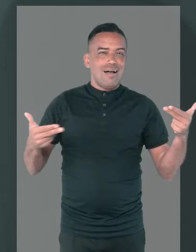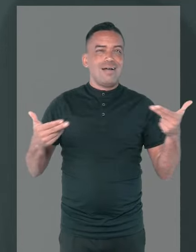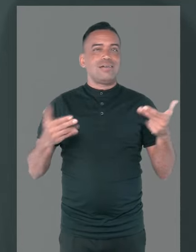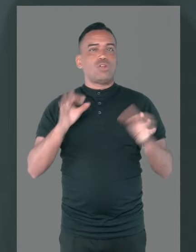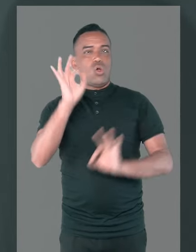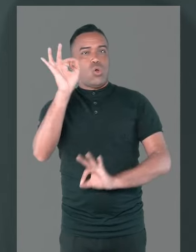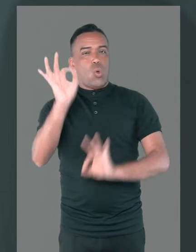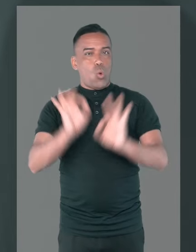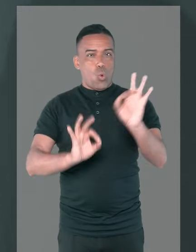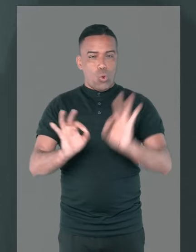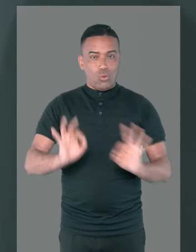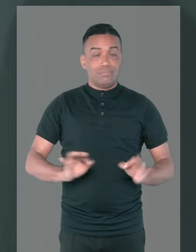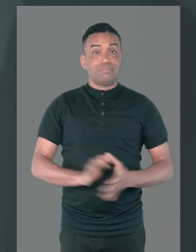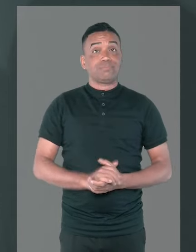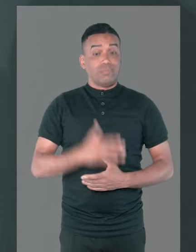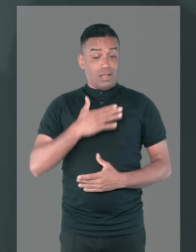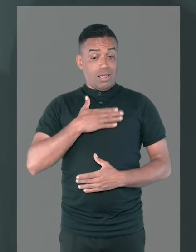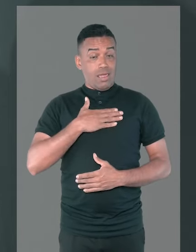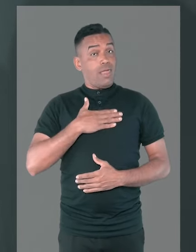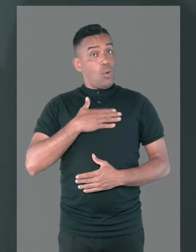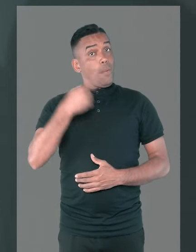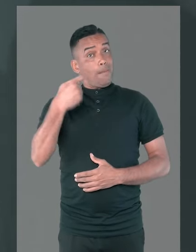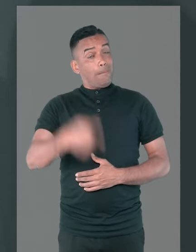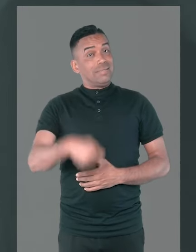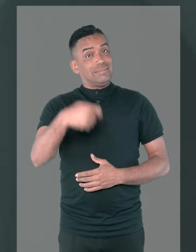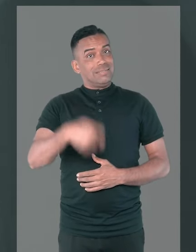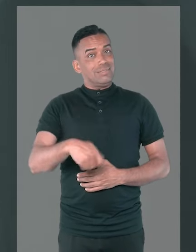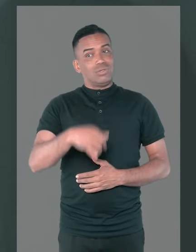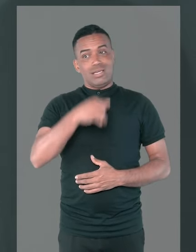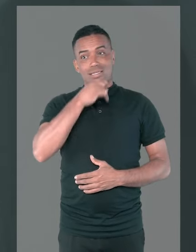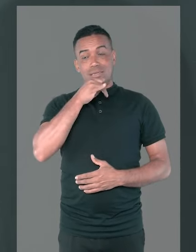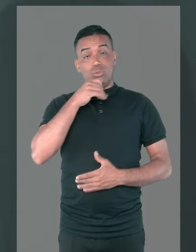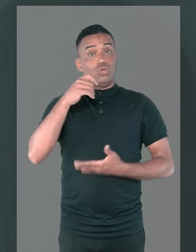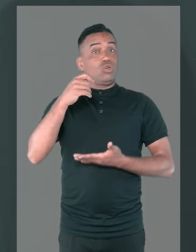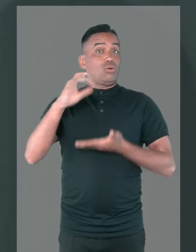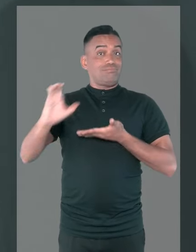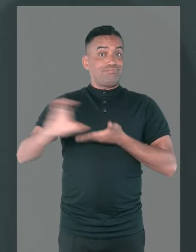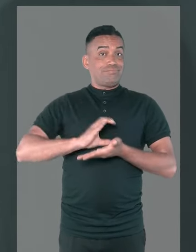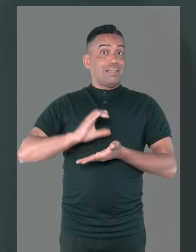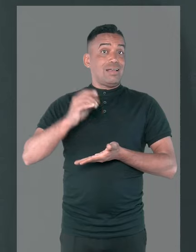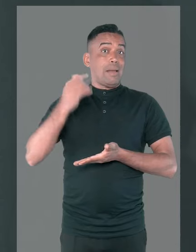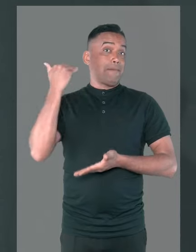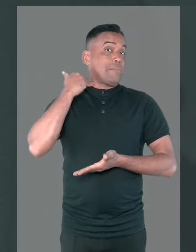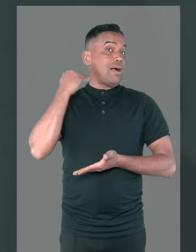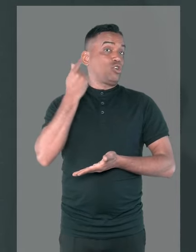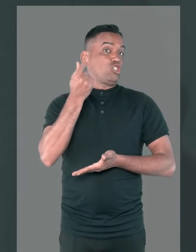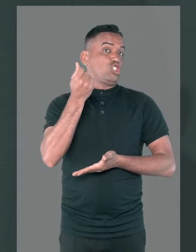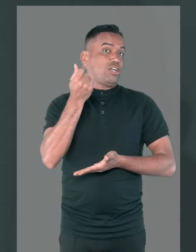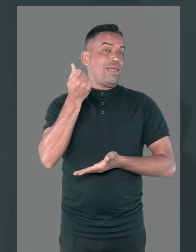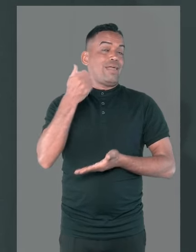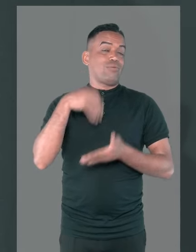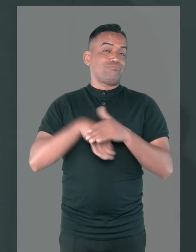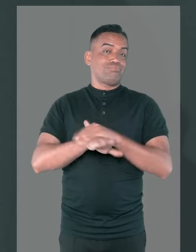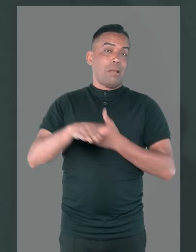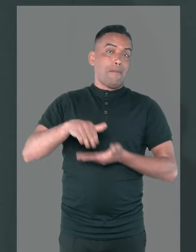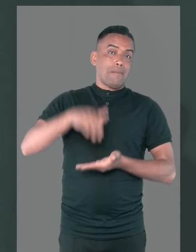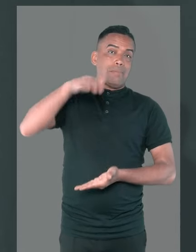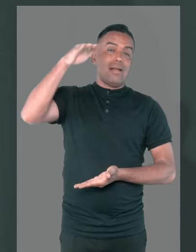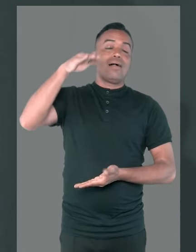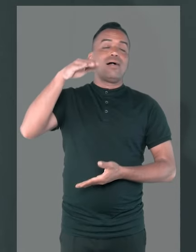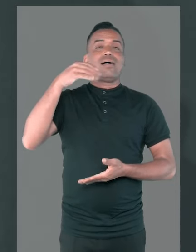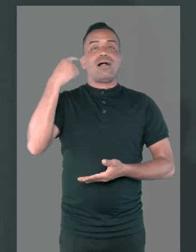coordenar. Agora, o que eu preciso mesmo é ter algum dinheiro na minha conta bancária, eu preciso de algumas horas da